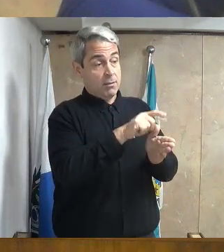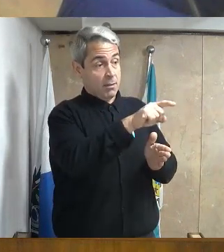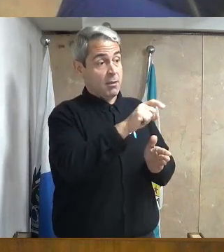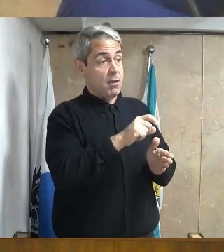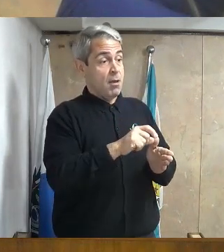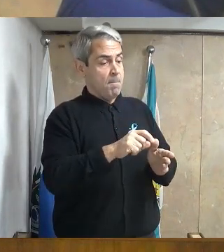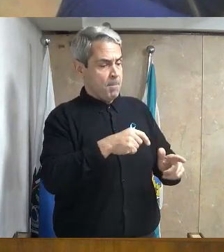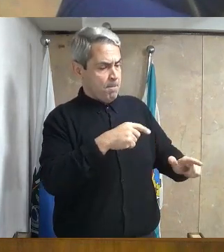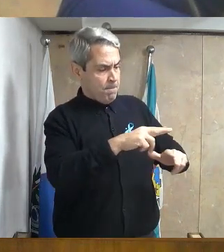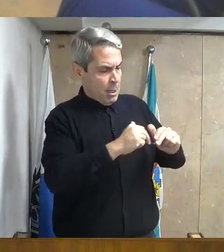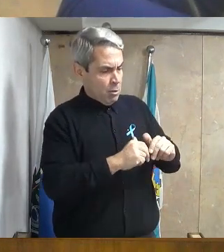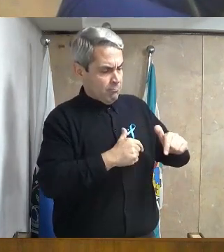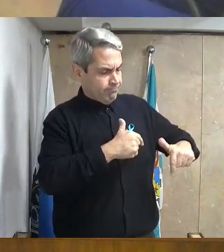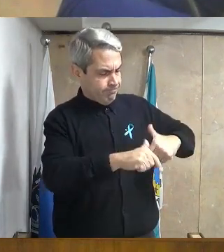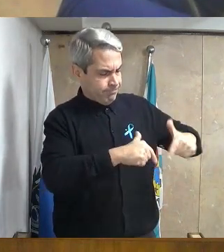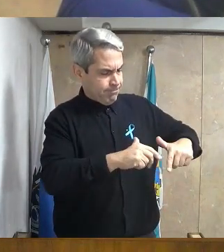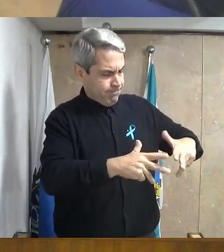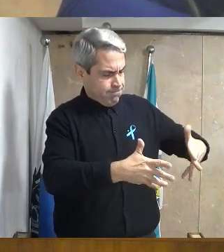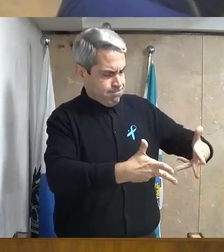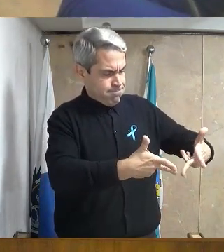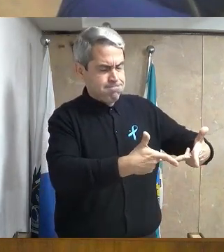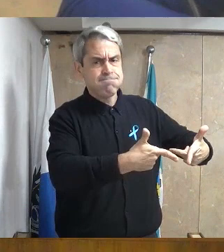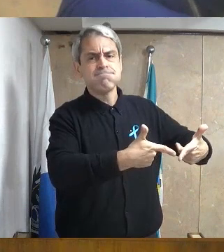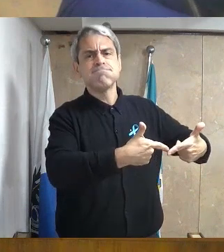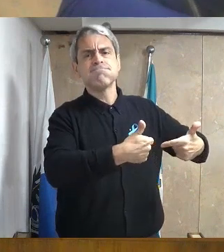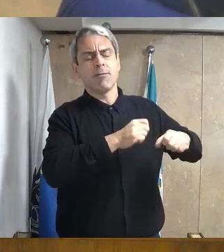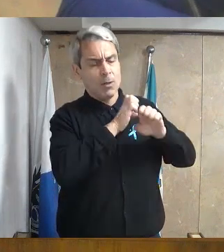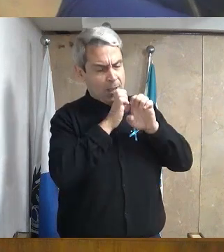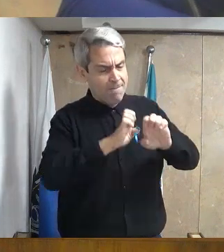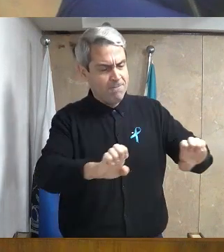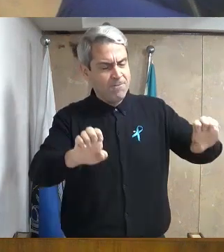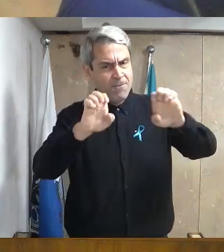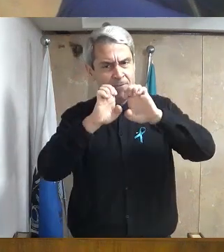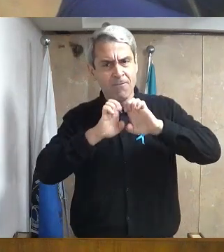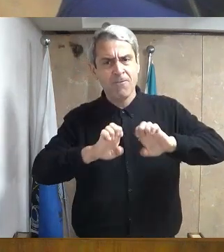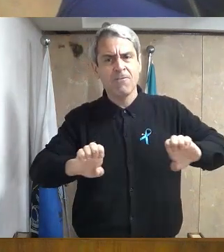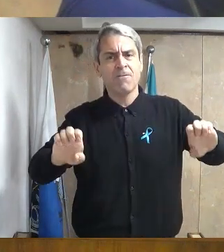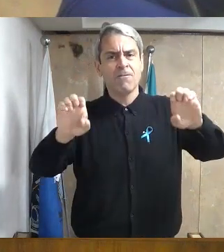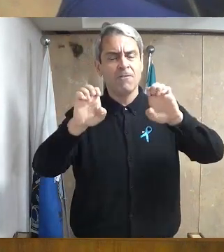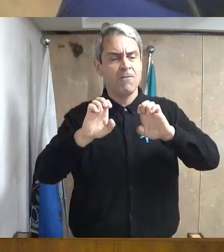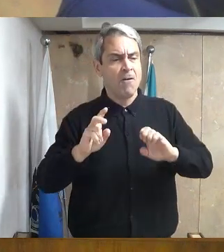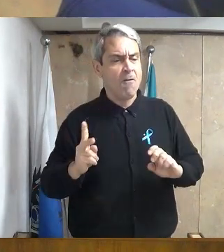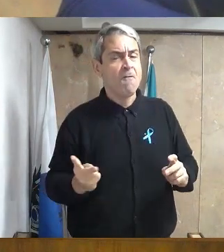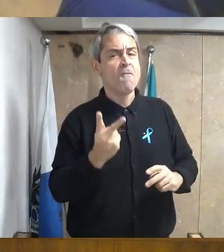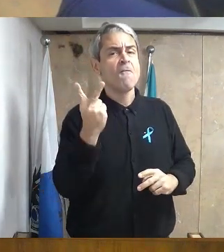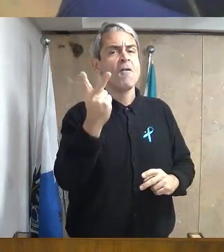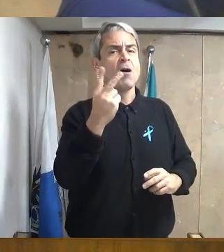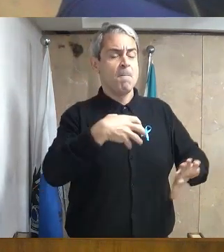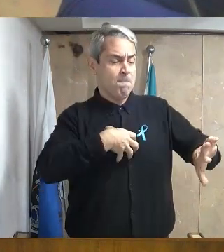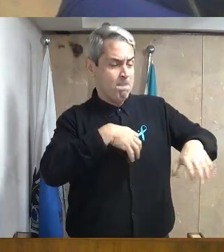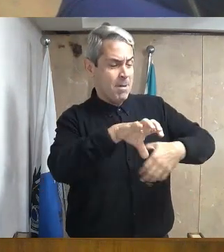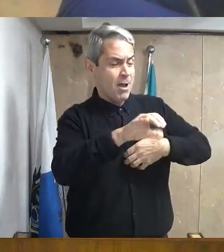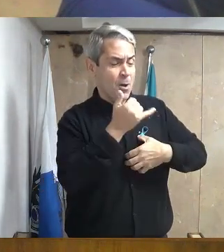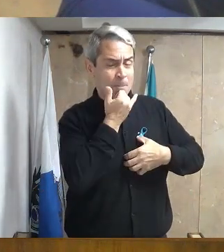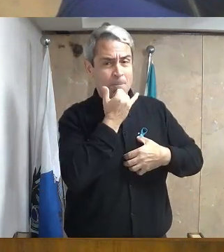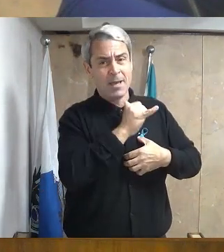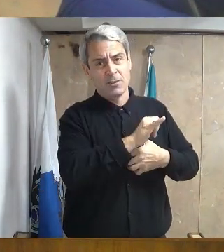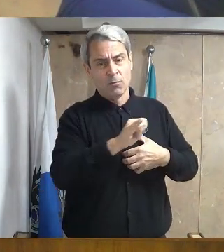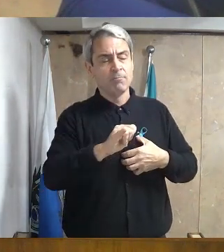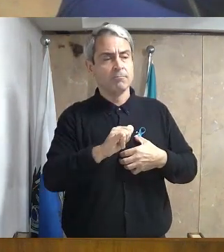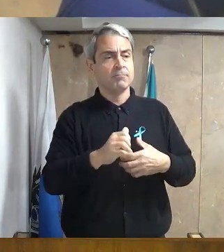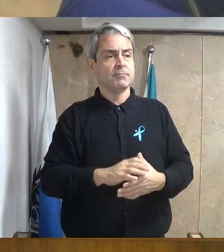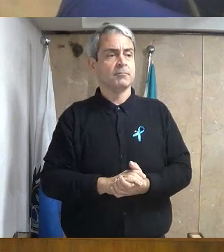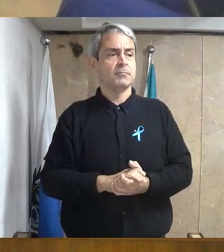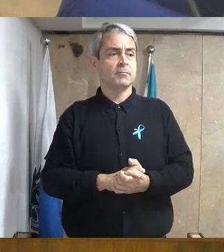desenvolver um incansável trabalho em prol da difusão do Evangelho e de valores como empatia, tolerância e perdão.